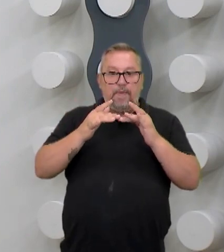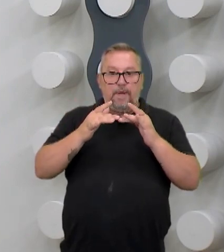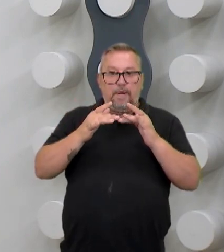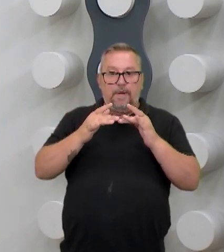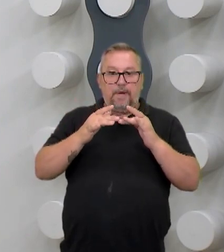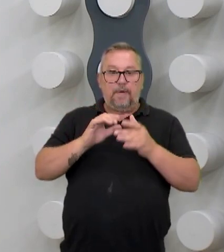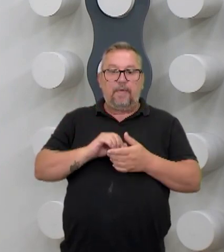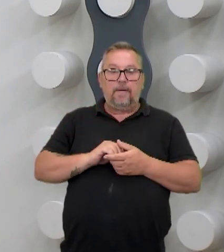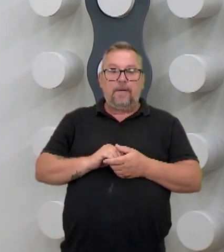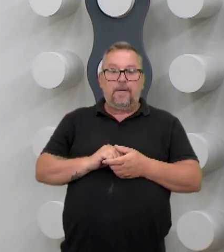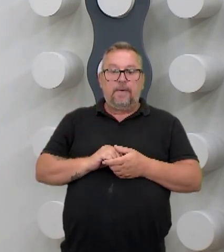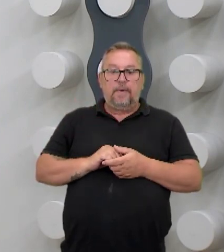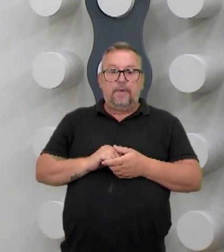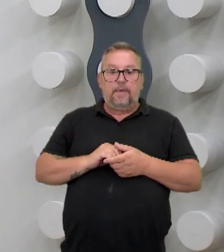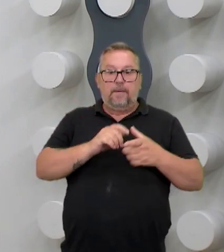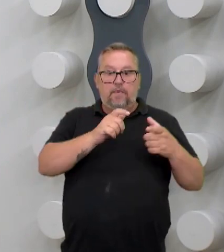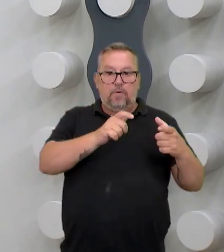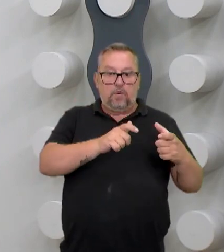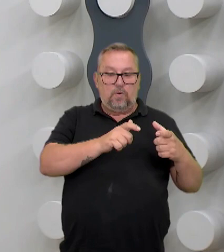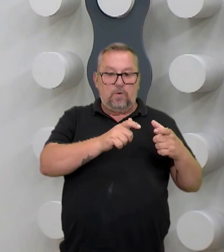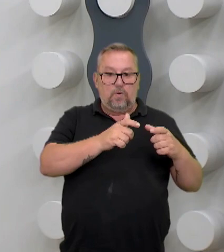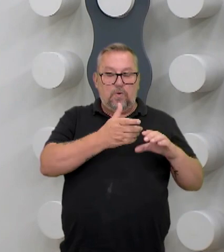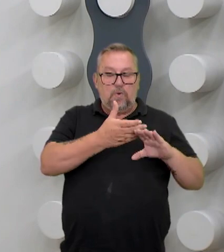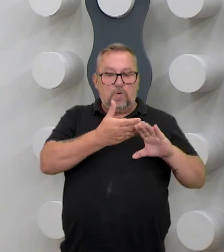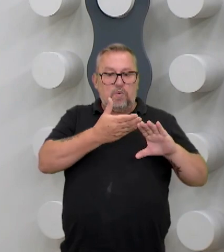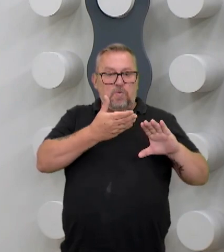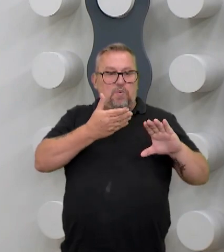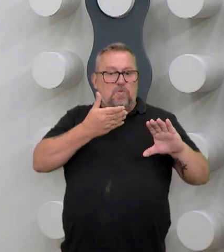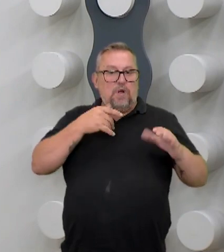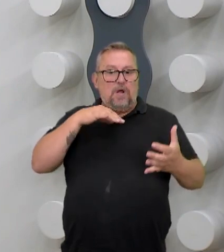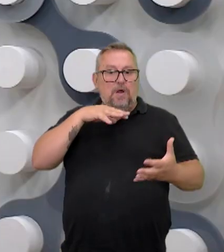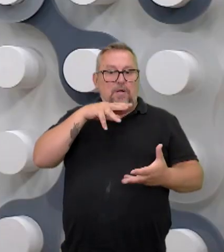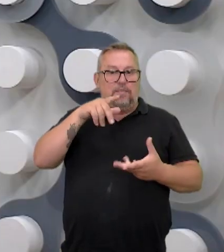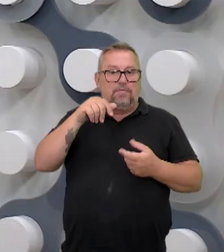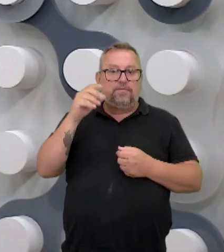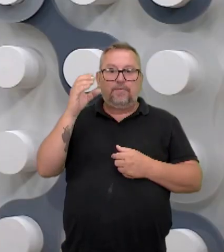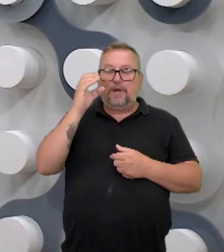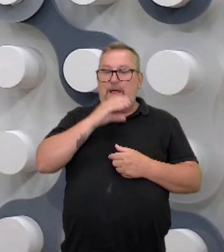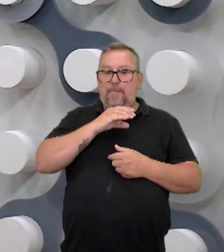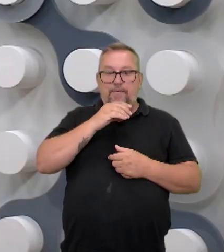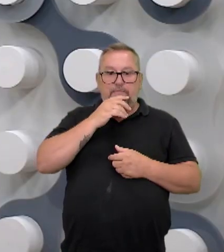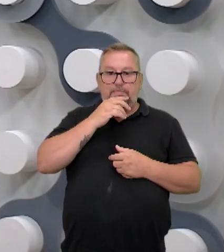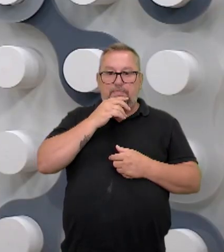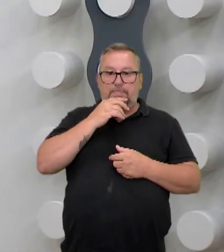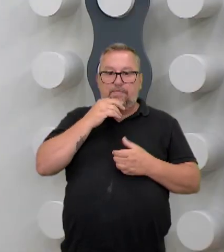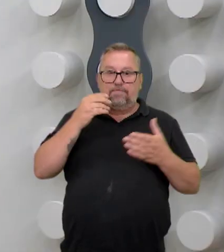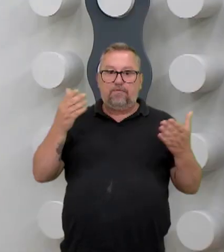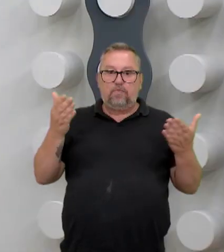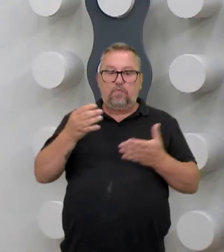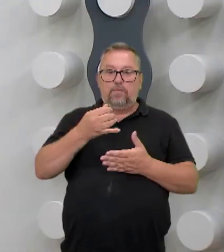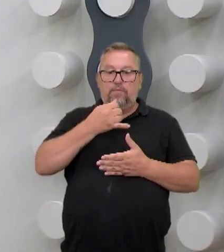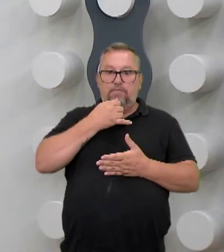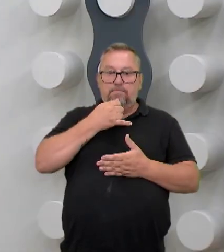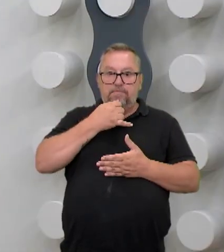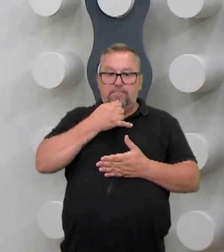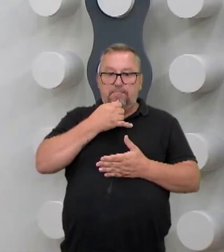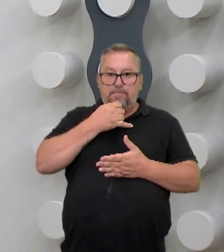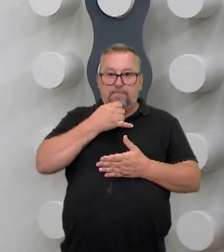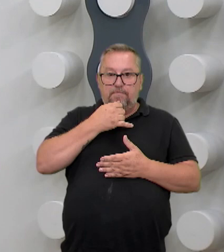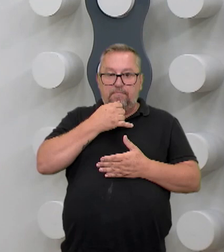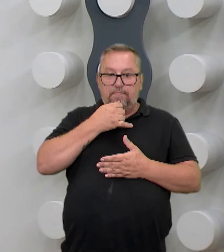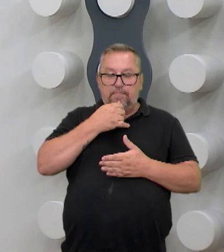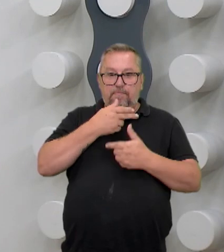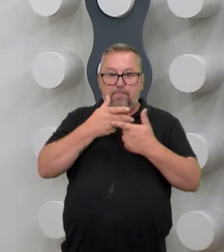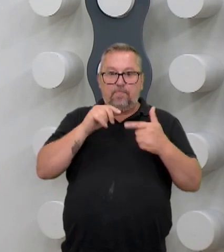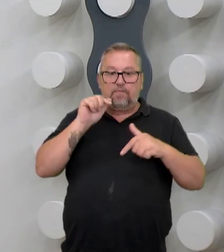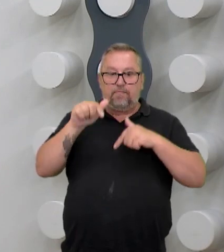entre lugares remotos aí do globo é muito instantânea, né? Isso. Então hoje, por exemplo, eu acho que uma das coisas que a